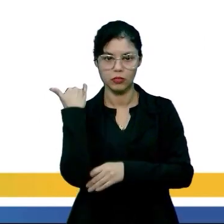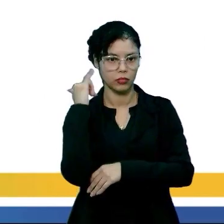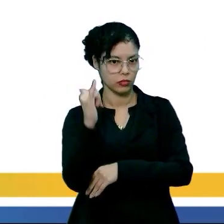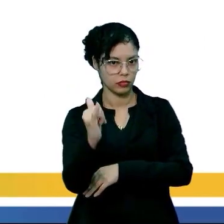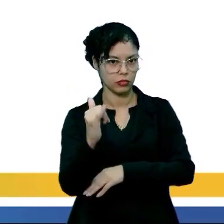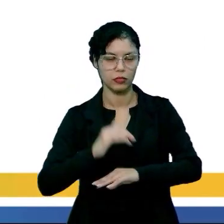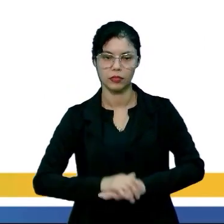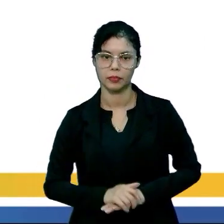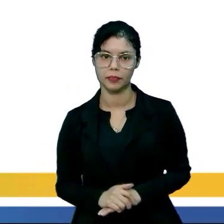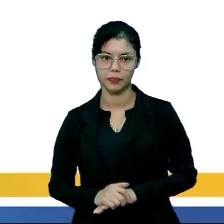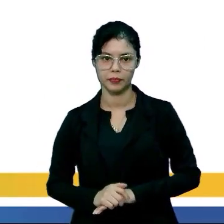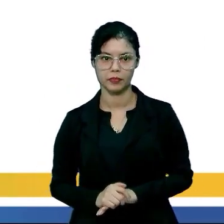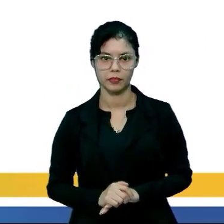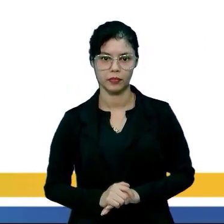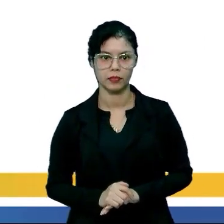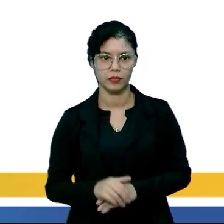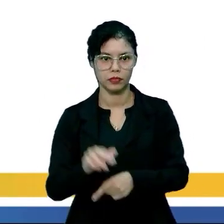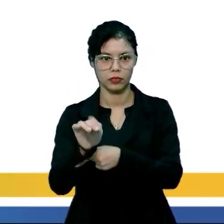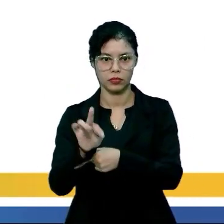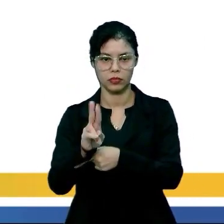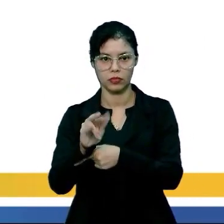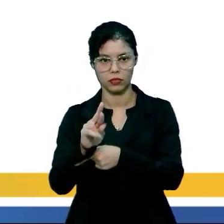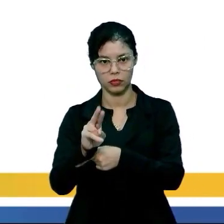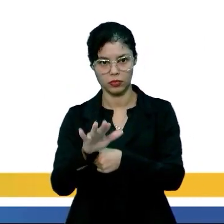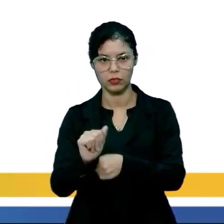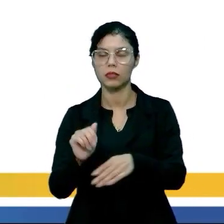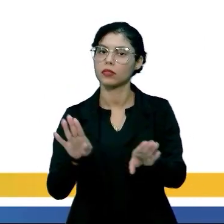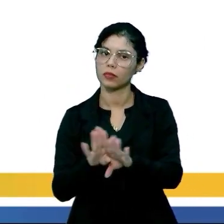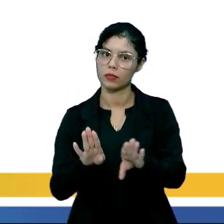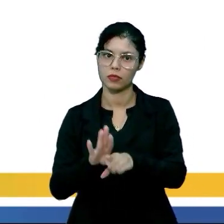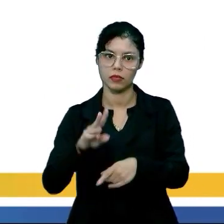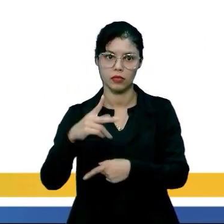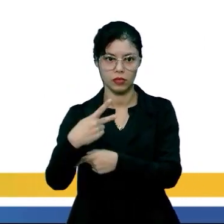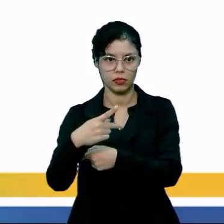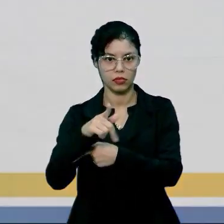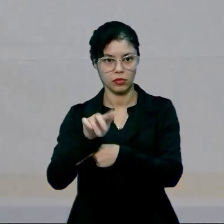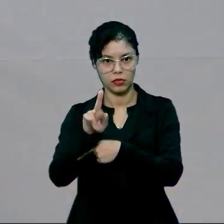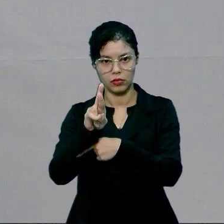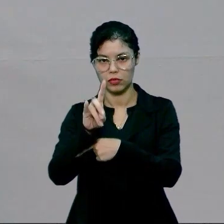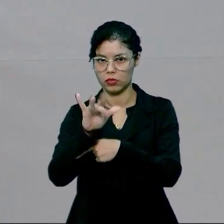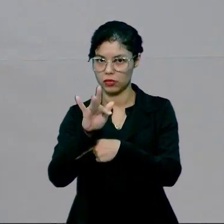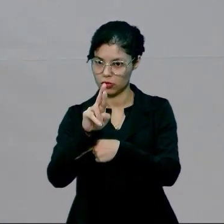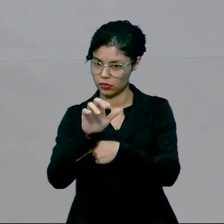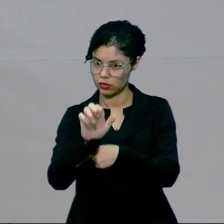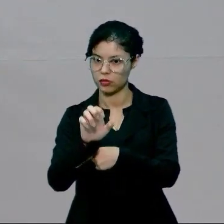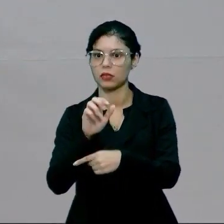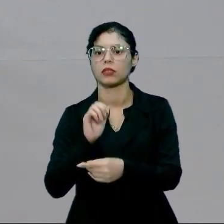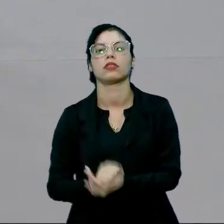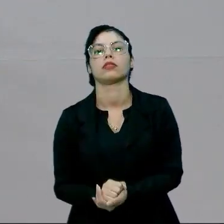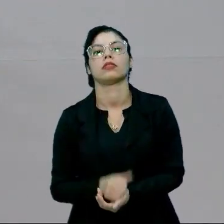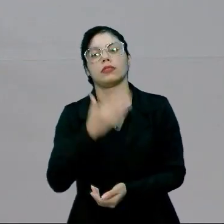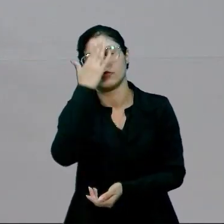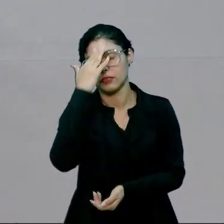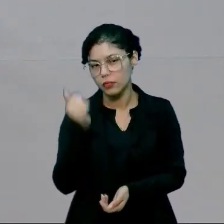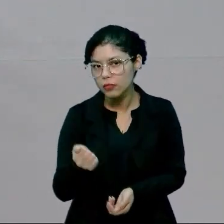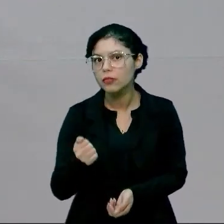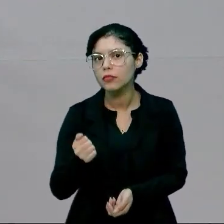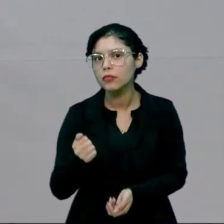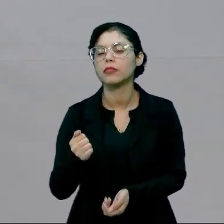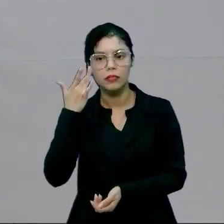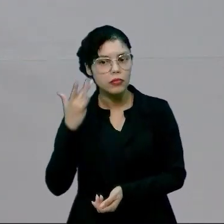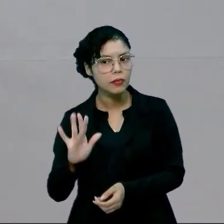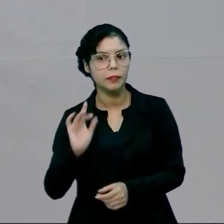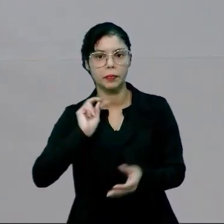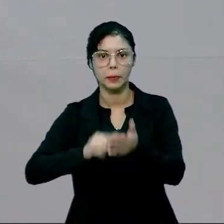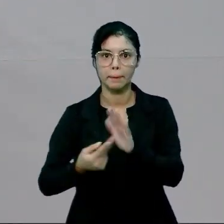luminosa. São autotróficos, como eu falei, e são pluricelulares. Bom, para quem não sabe, pluricelulares quer